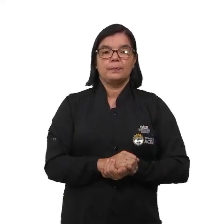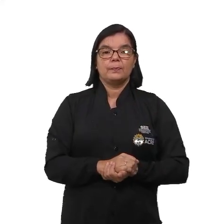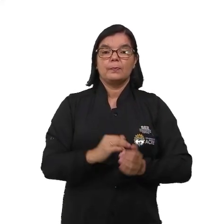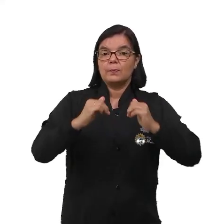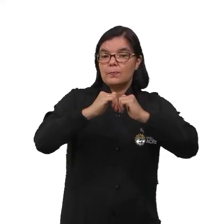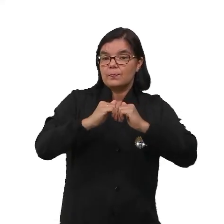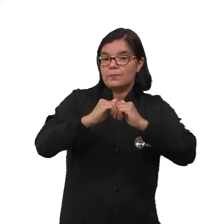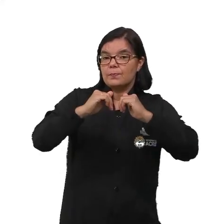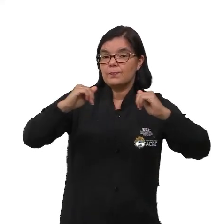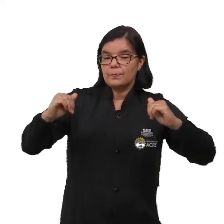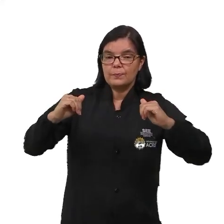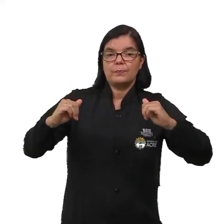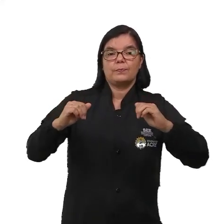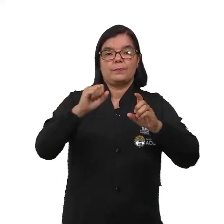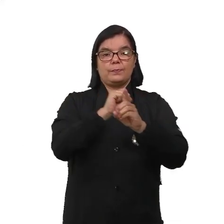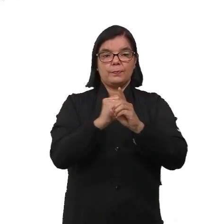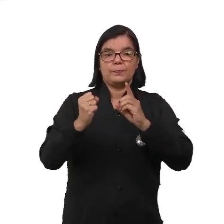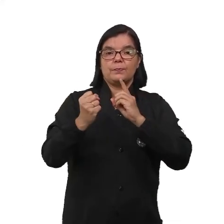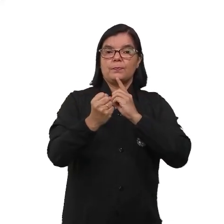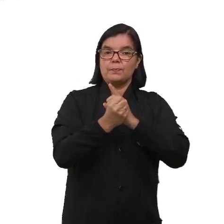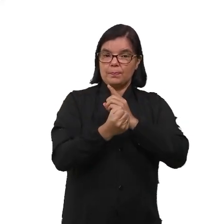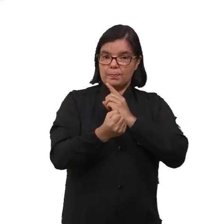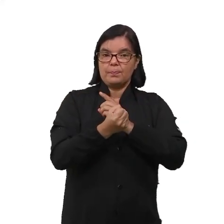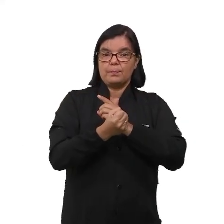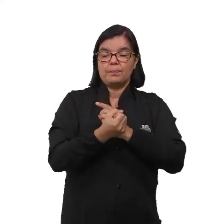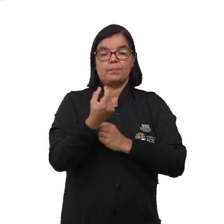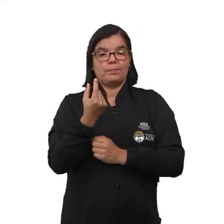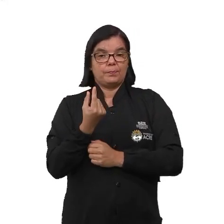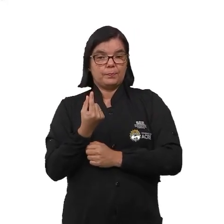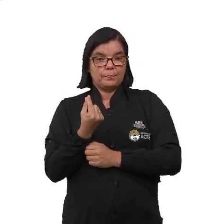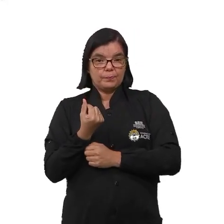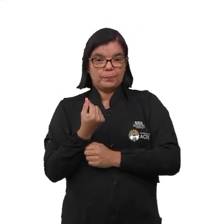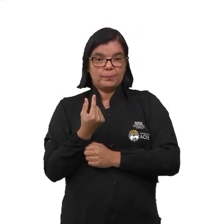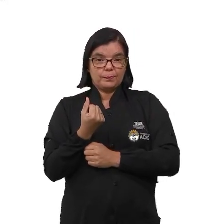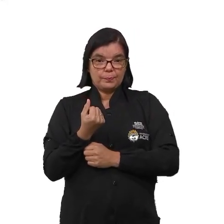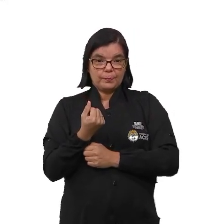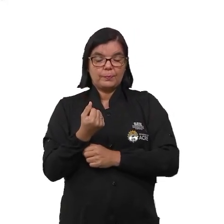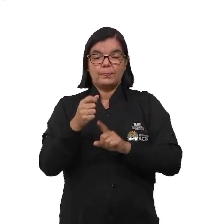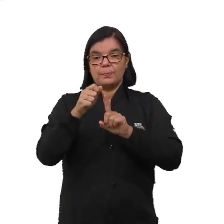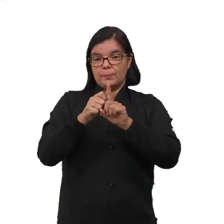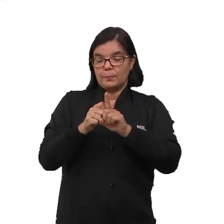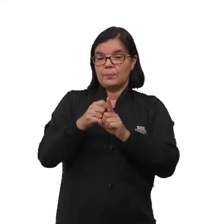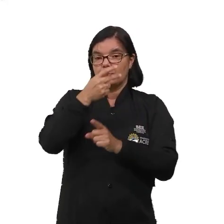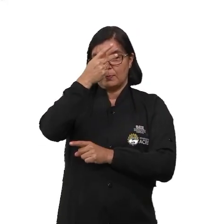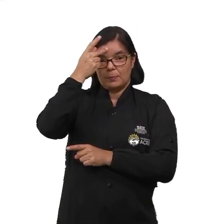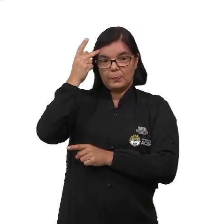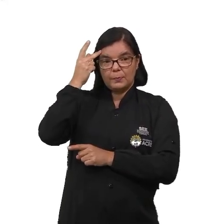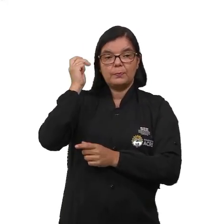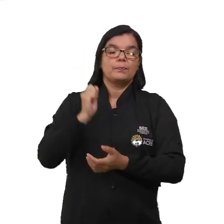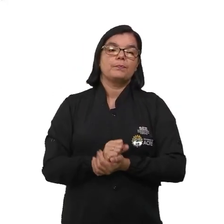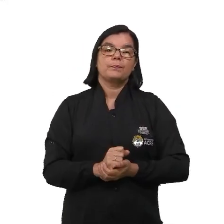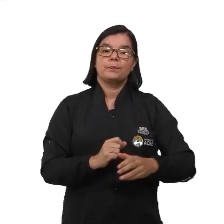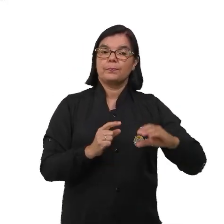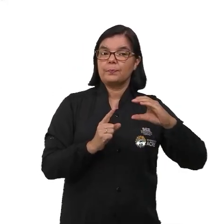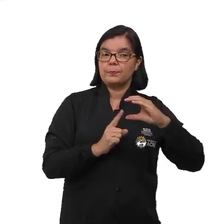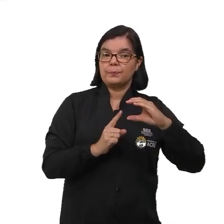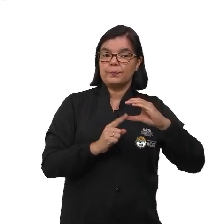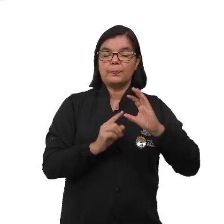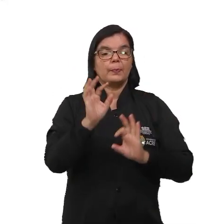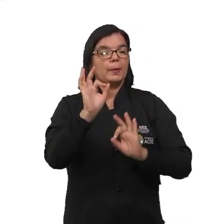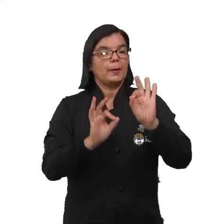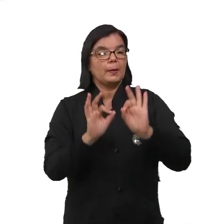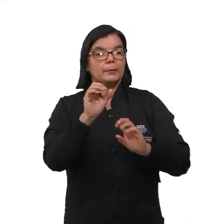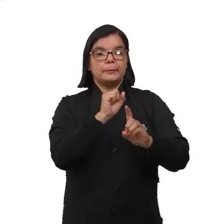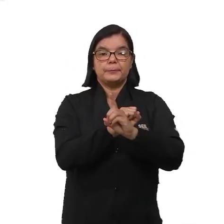sociais, B, a divisão da sociedade com base apenas na renda mensal dos indivíduos,